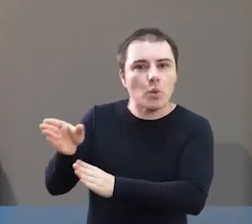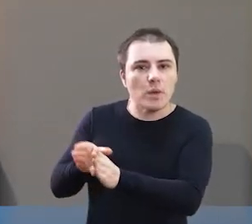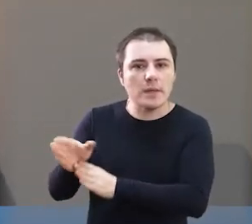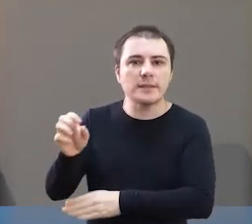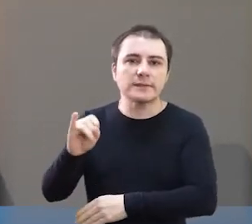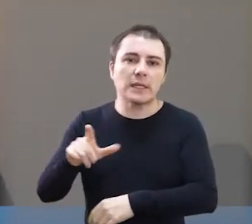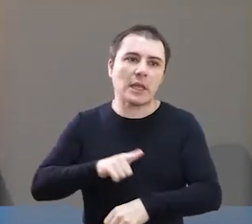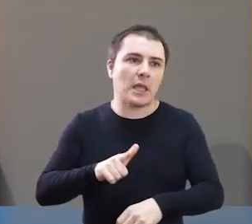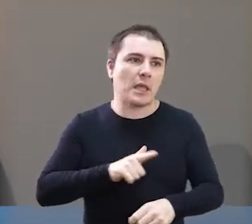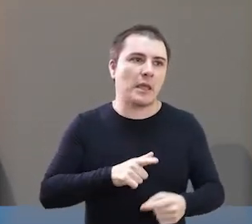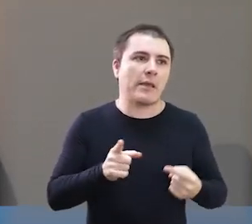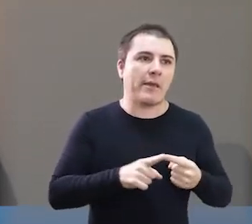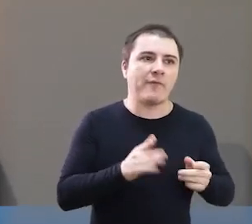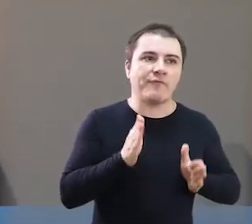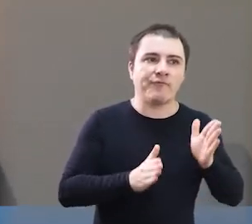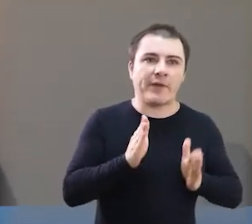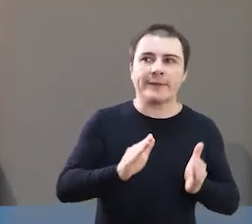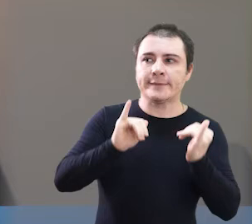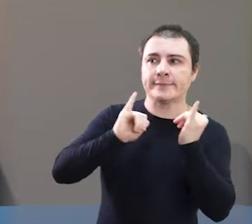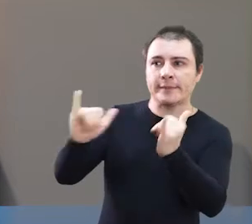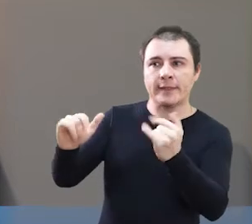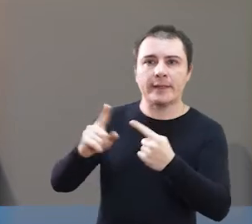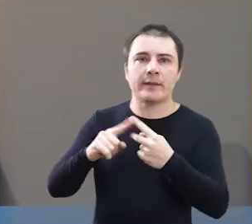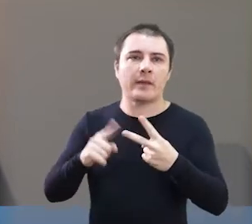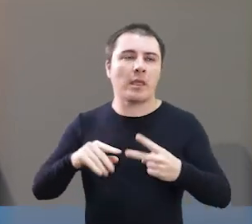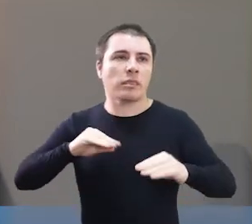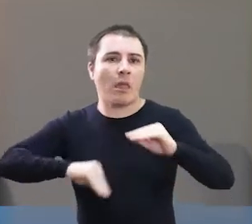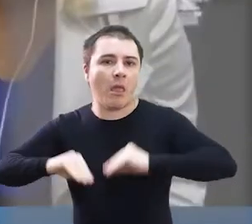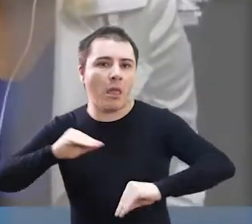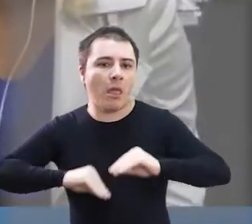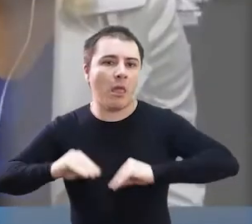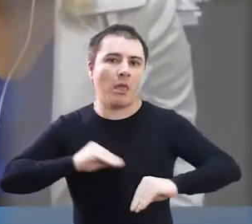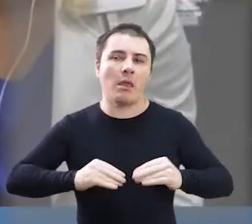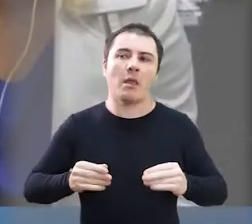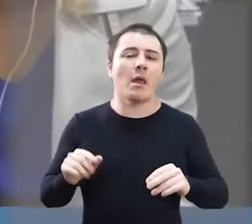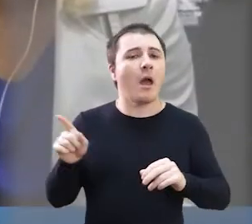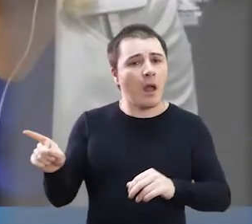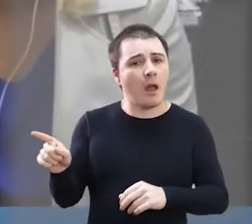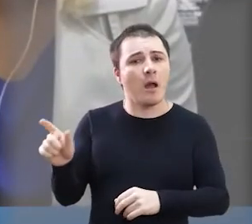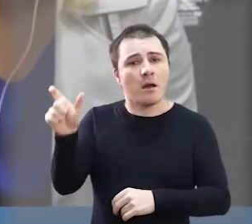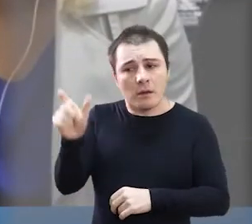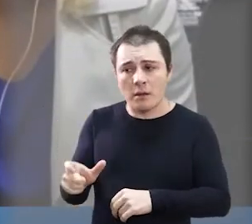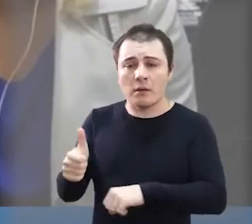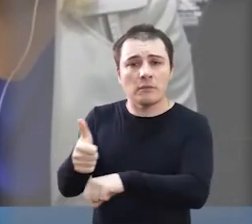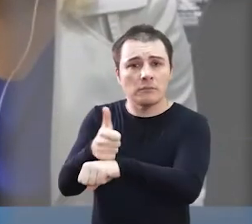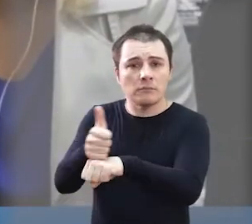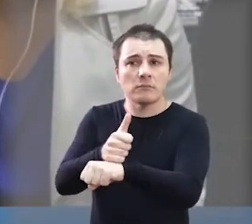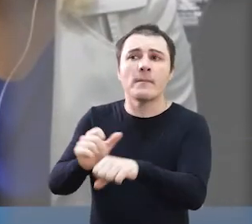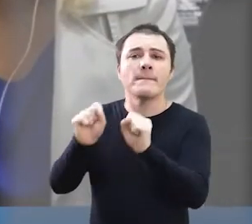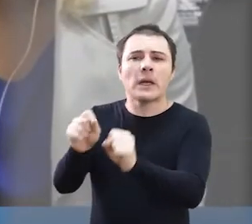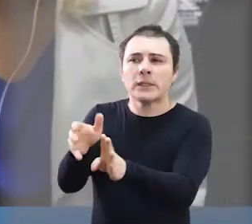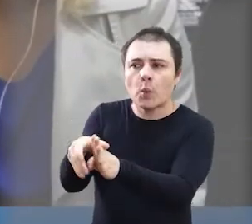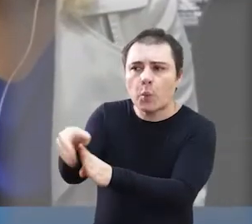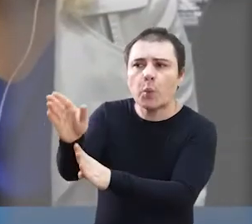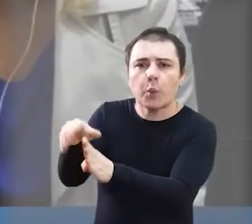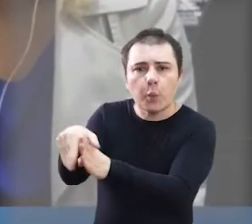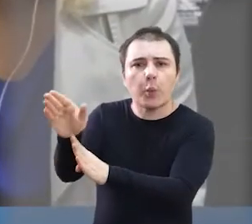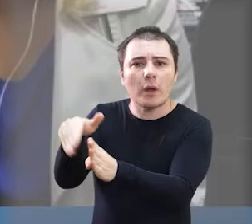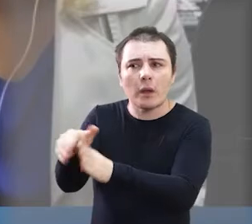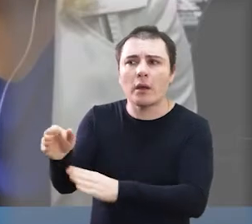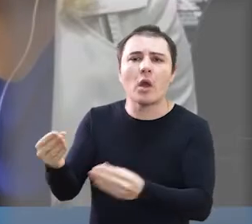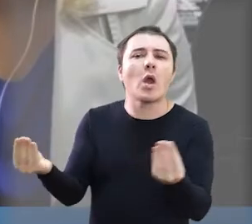numa fase de negação, numa fase depressiva, e poder te orientar, elaborar, te ajudar